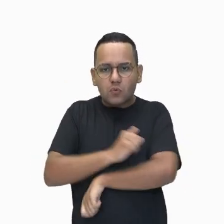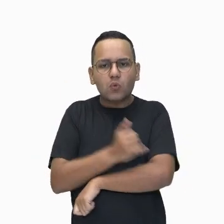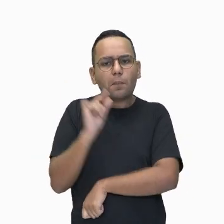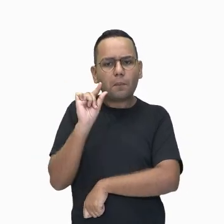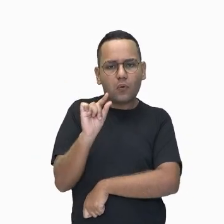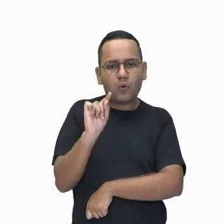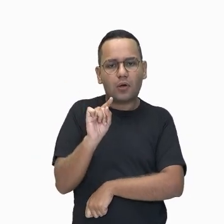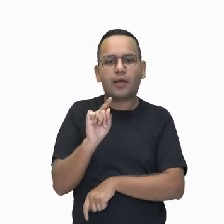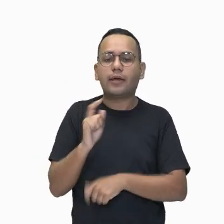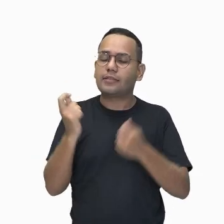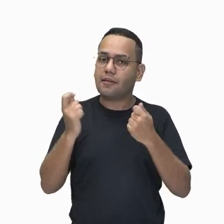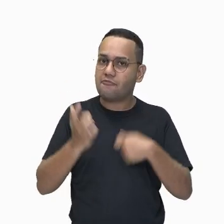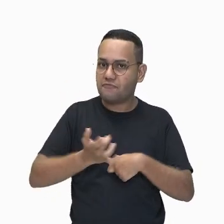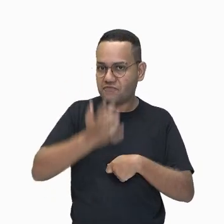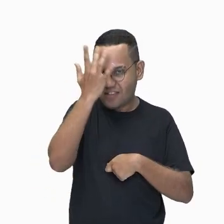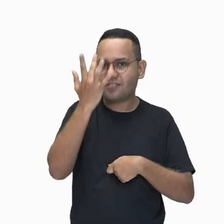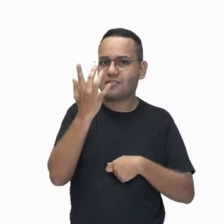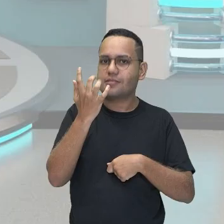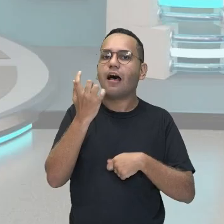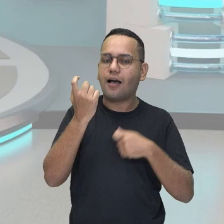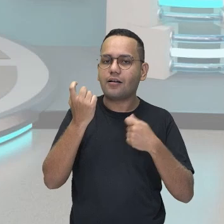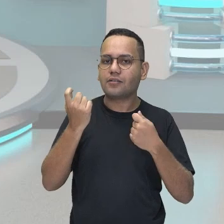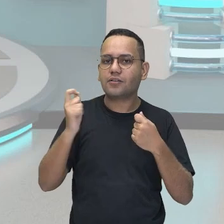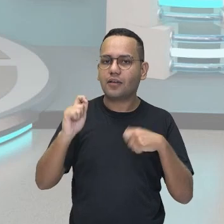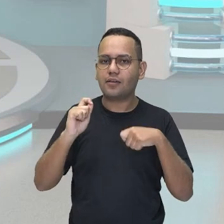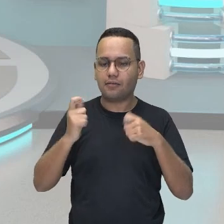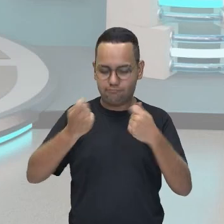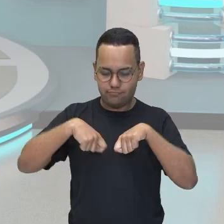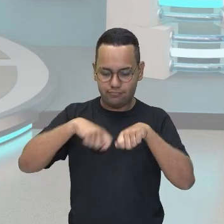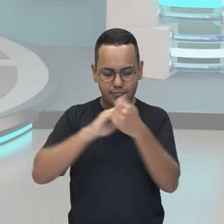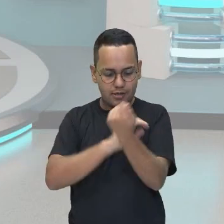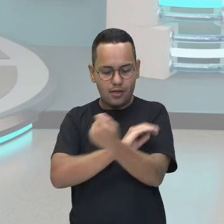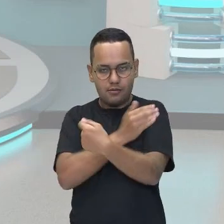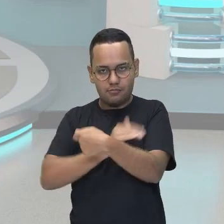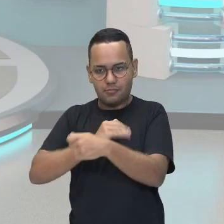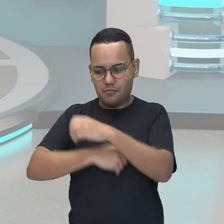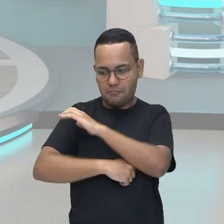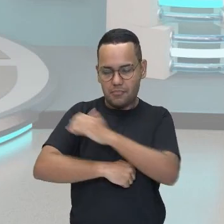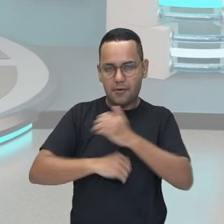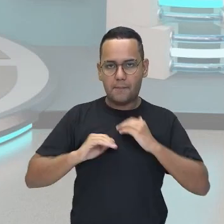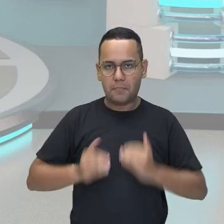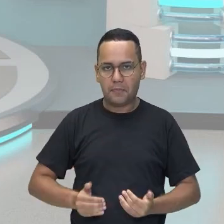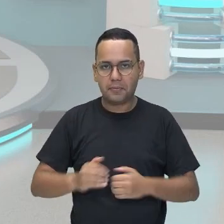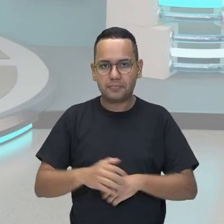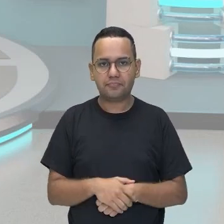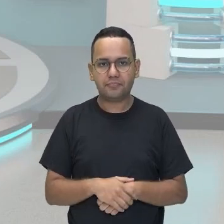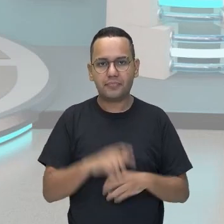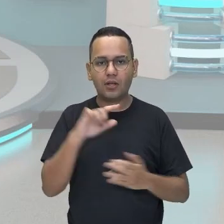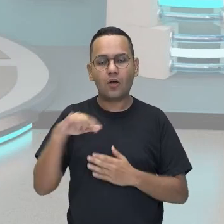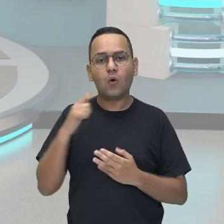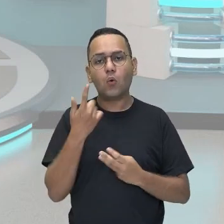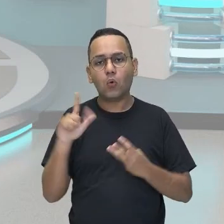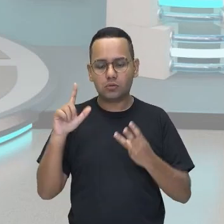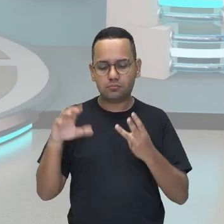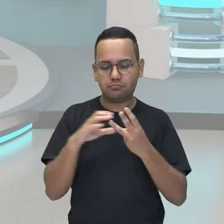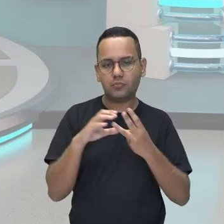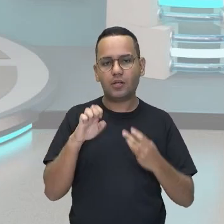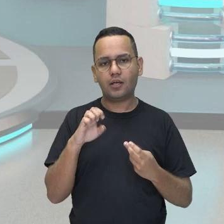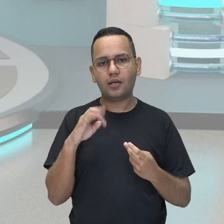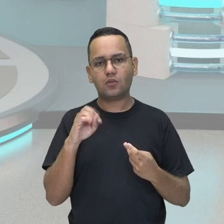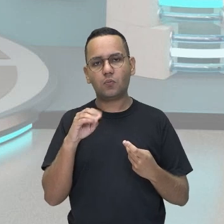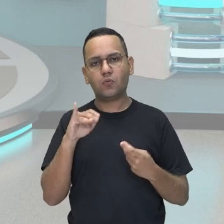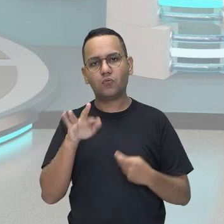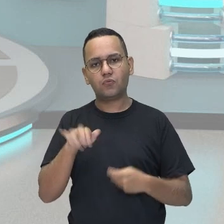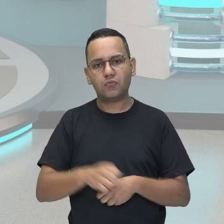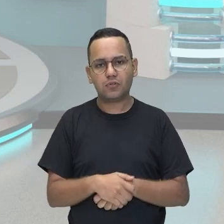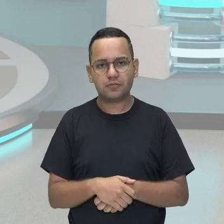ganhar massa muscular, ok? A última característica dessa teoria de classificação é a ectomorfia, olha só,